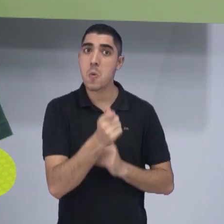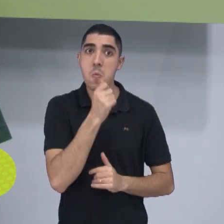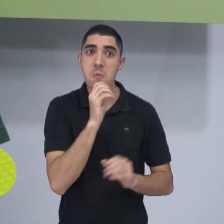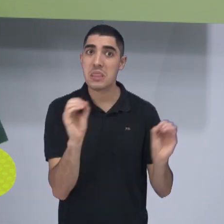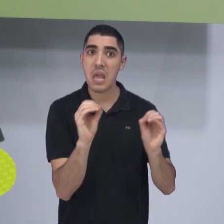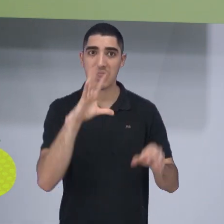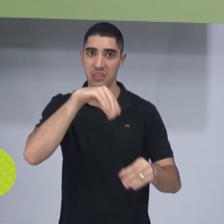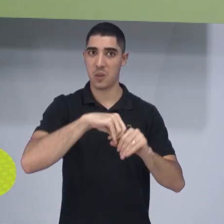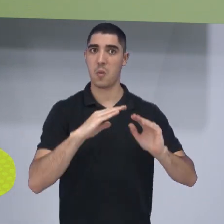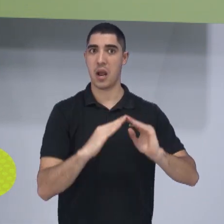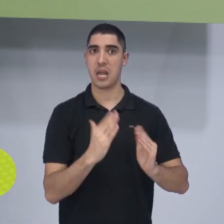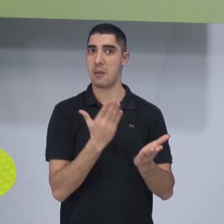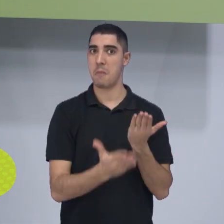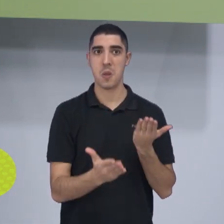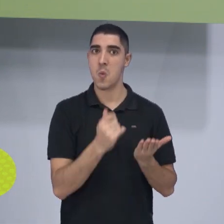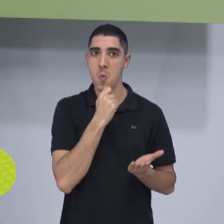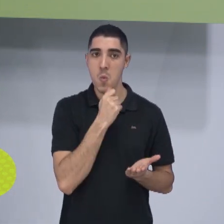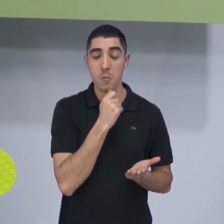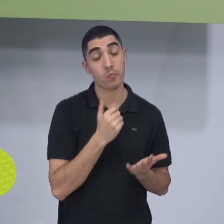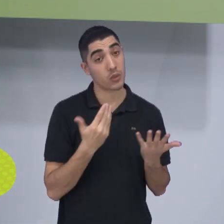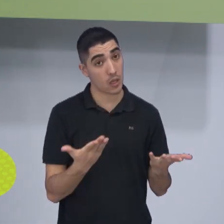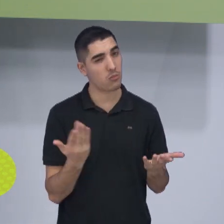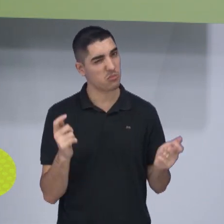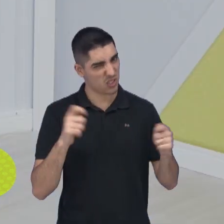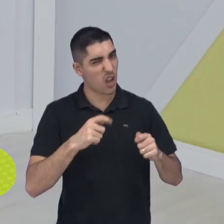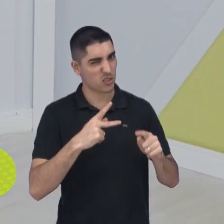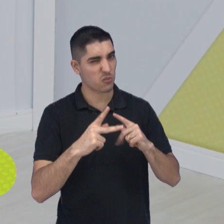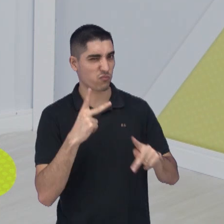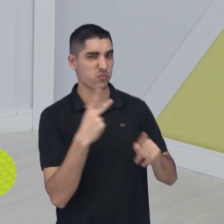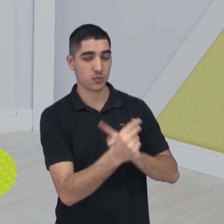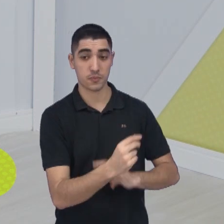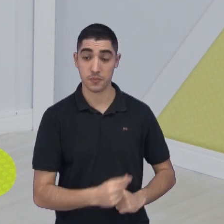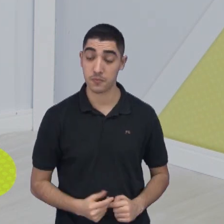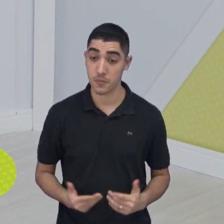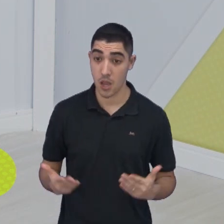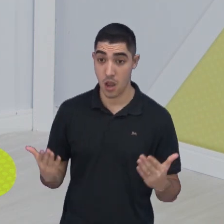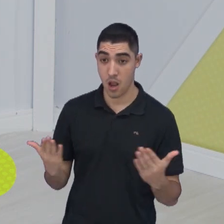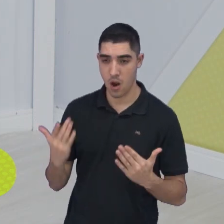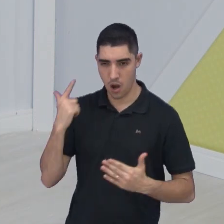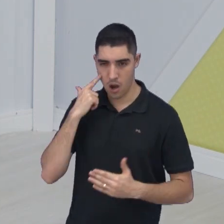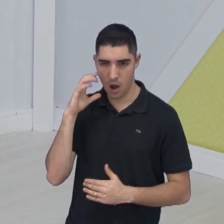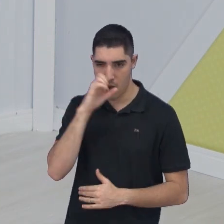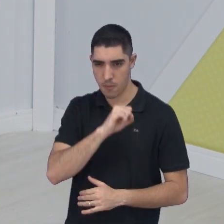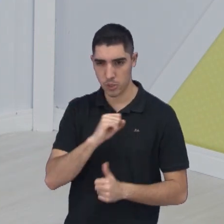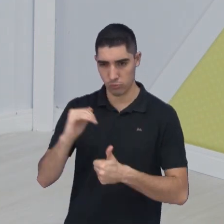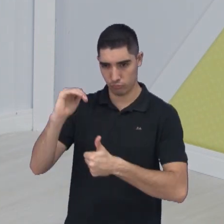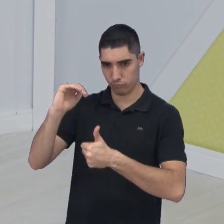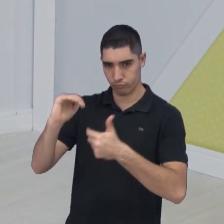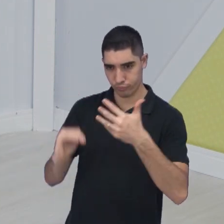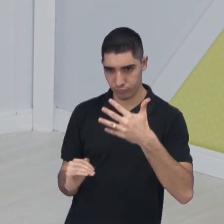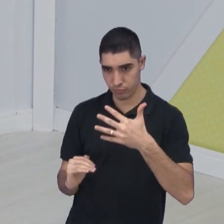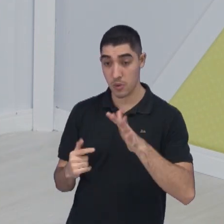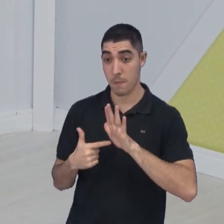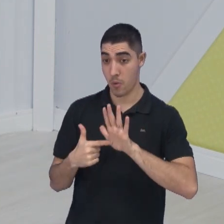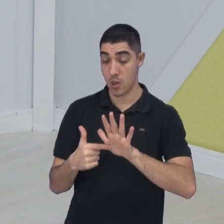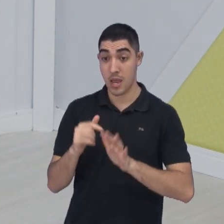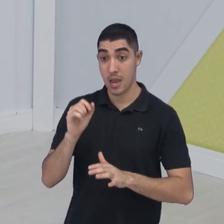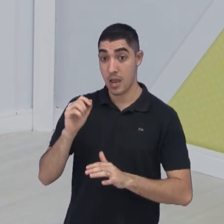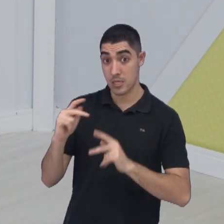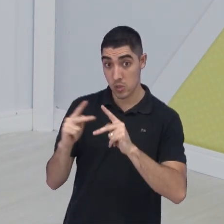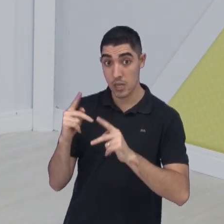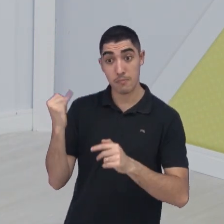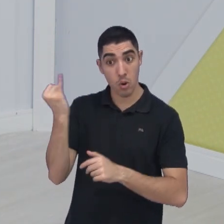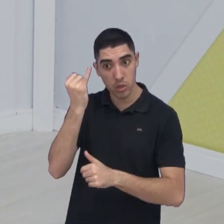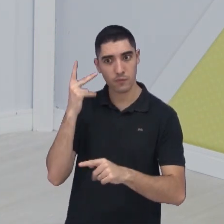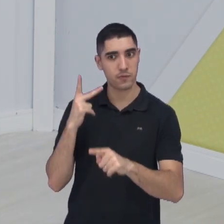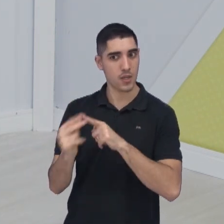casa, então as chances de vitória são grandes. Matheus, coloca pra gente rapidinho a classificação, só pra gente ter uma ideia do quanto é importante a vitória pro São José, que